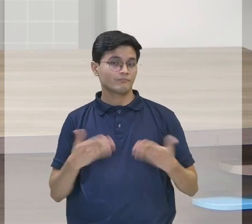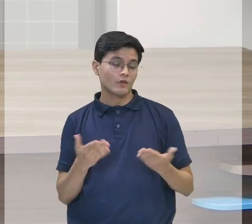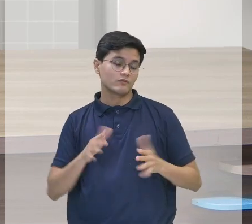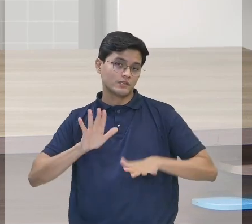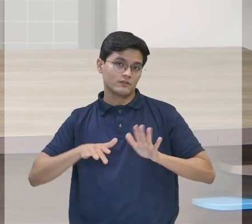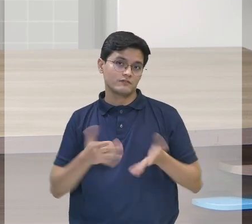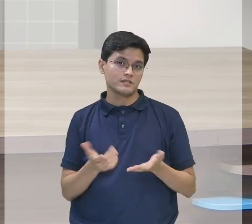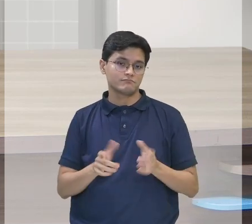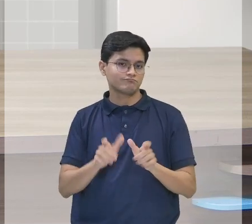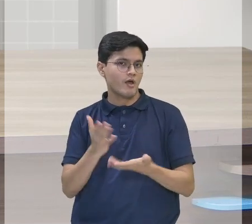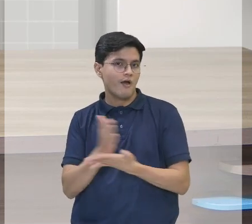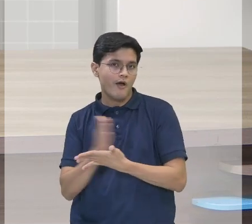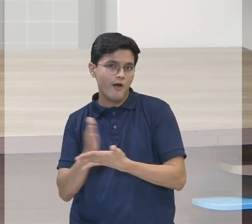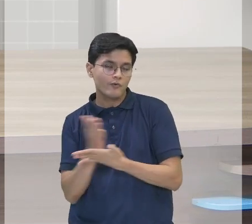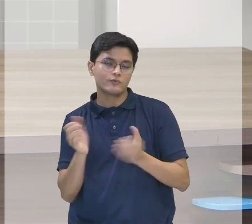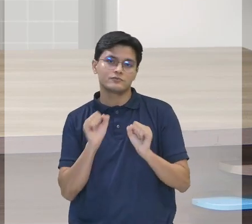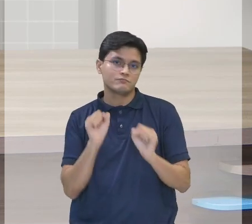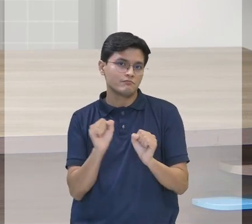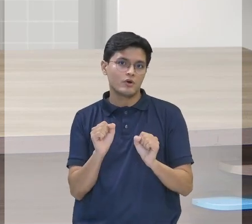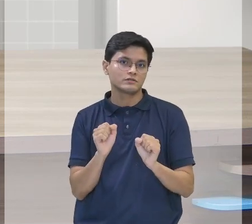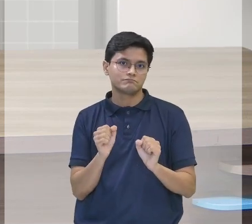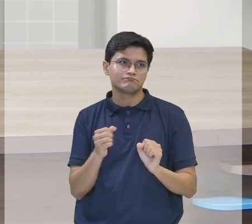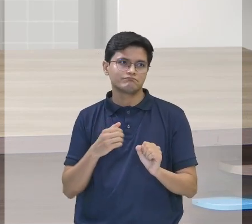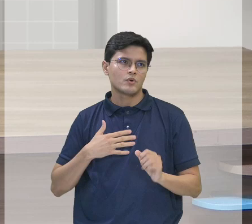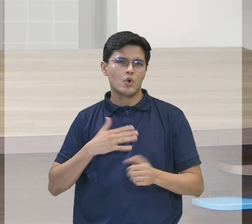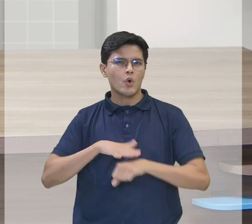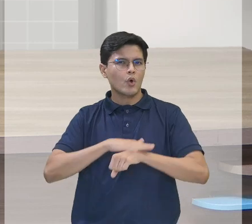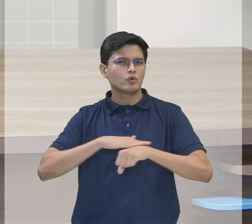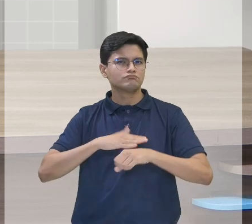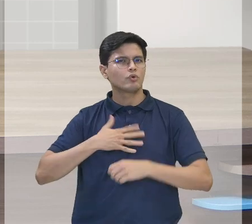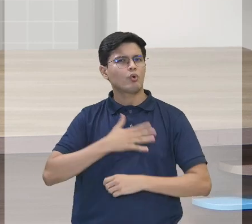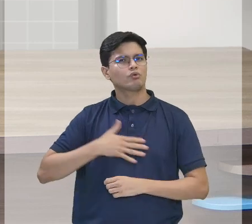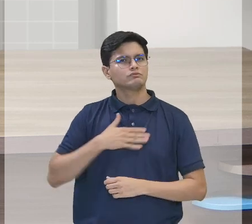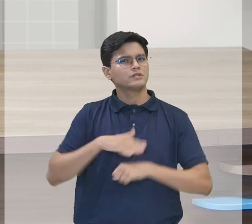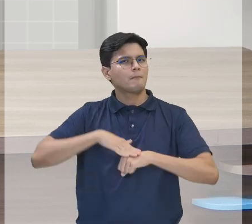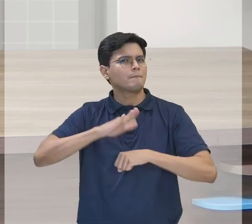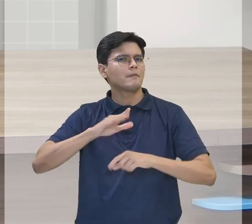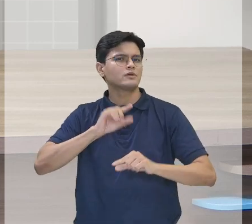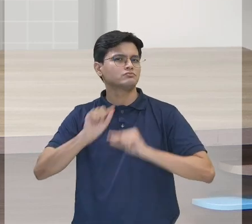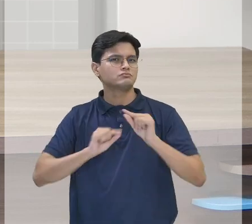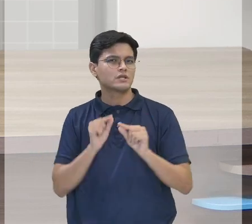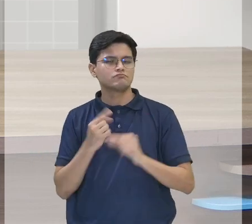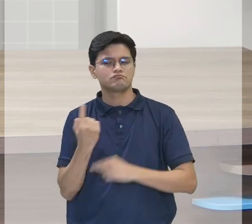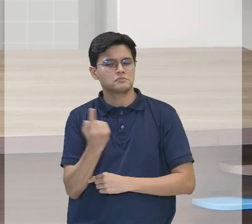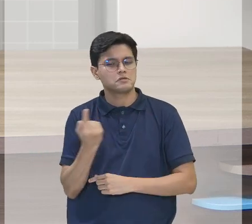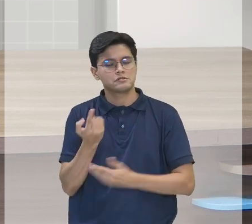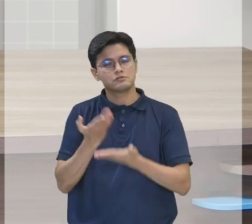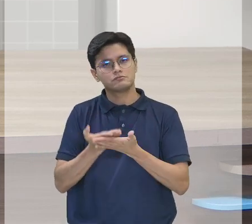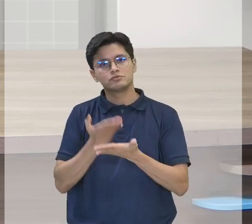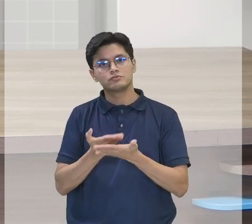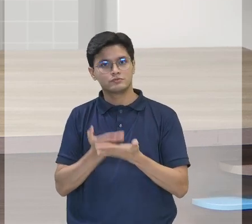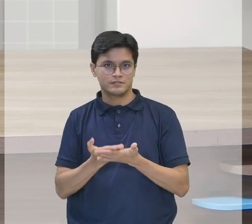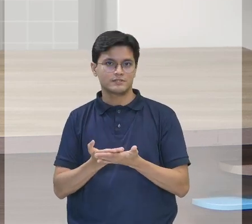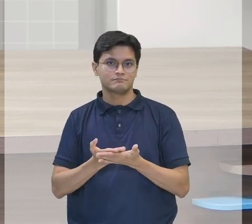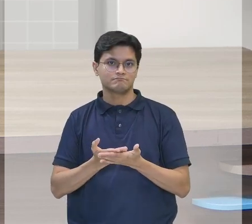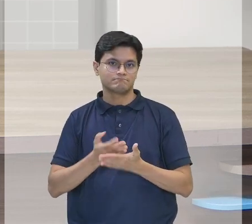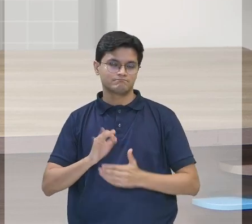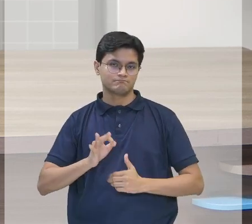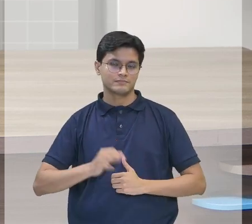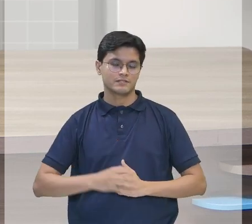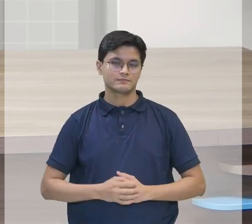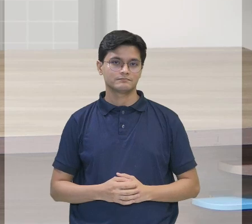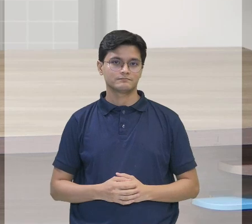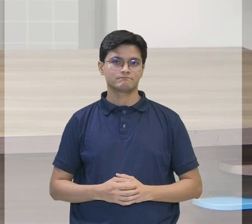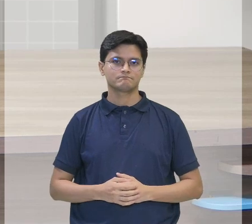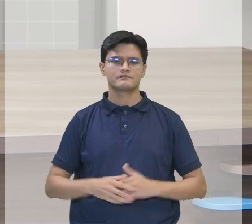dele. Ele pode querer muito mais o suporte do professor do que de outro, né, do outro próprio colega. Ou